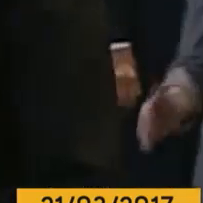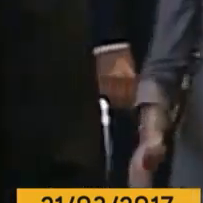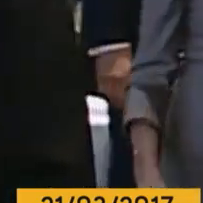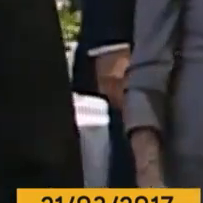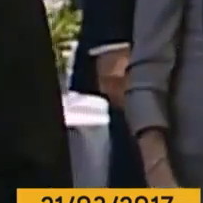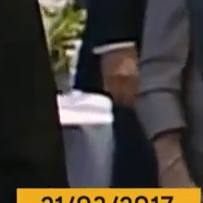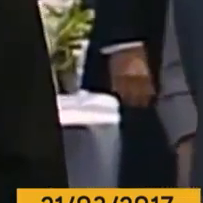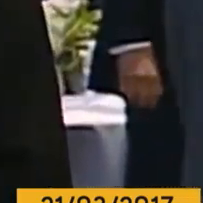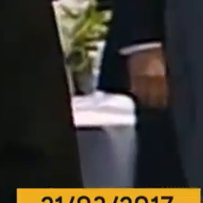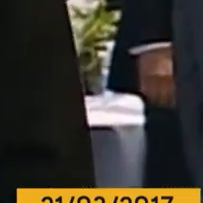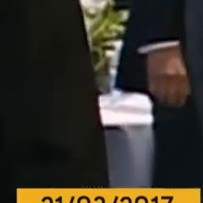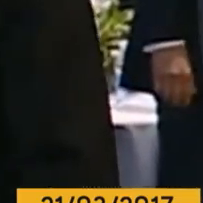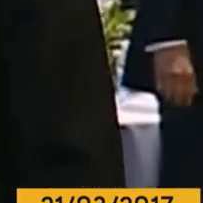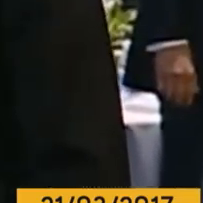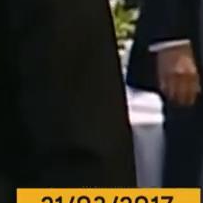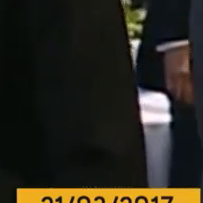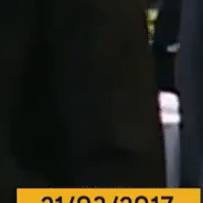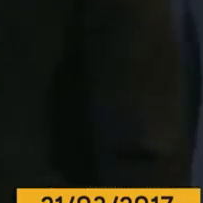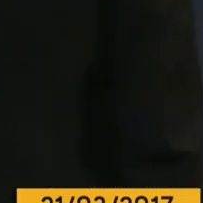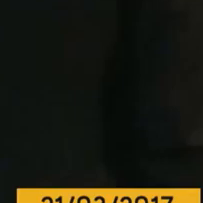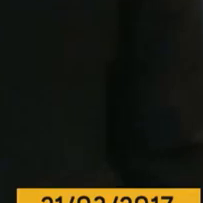saída.